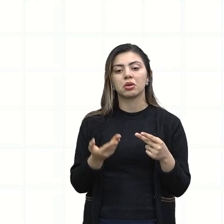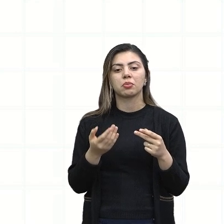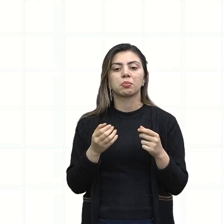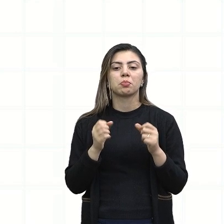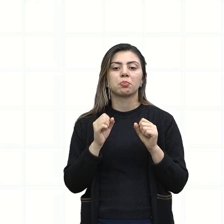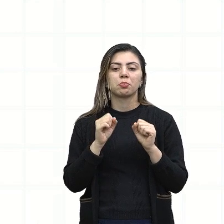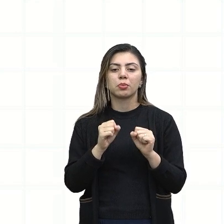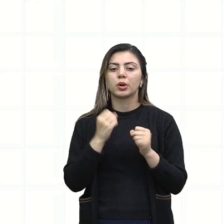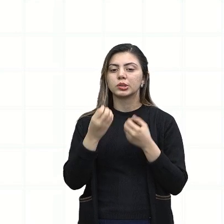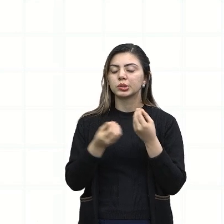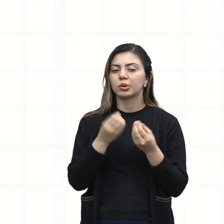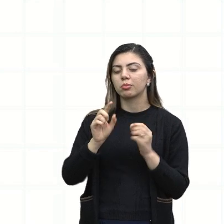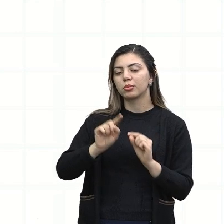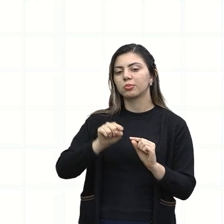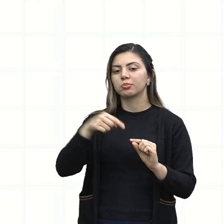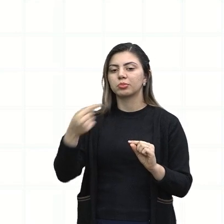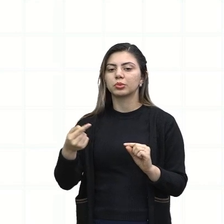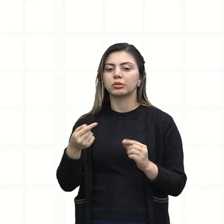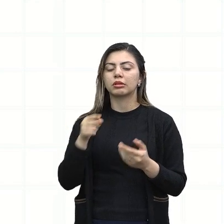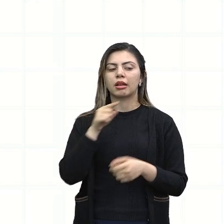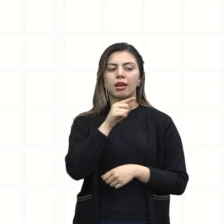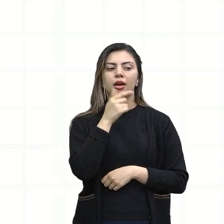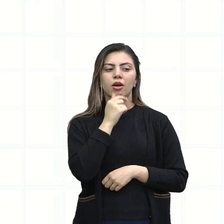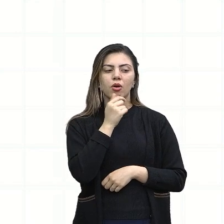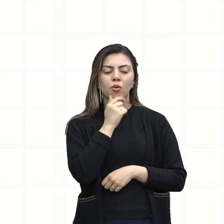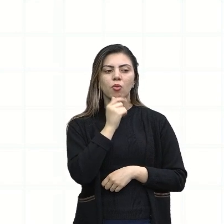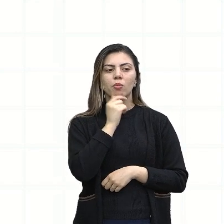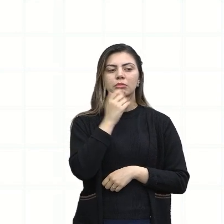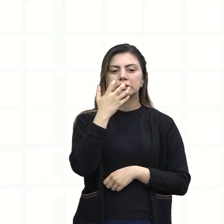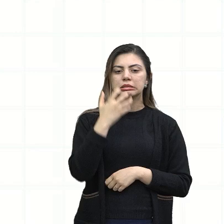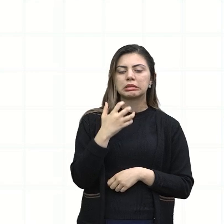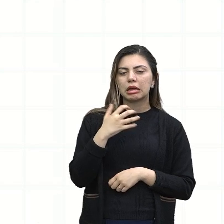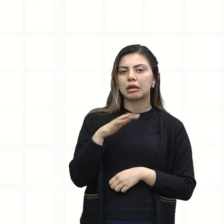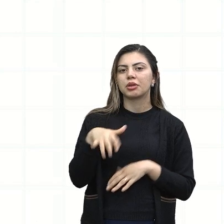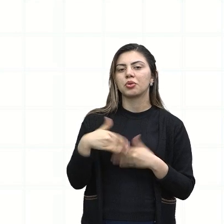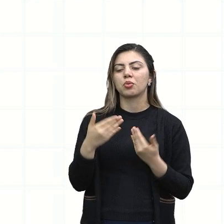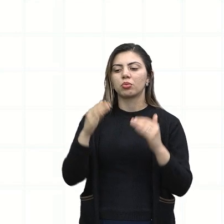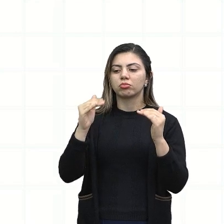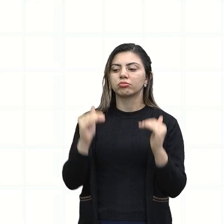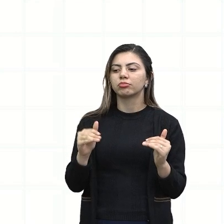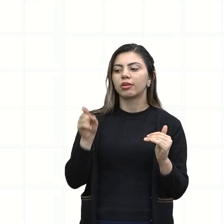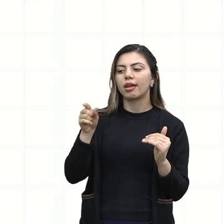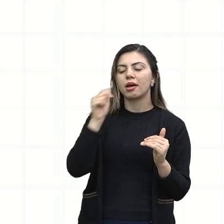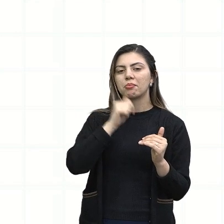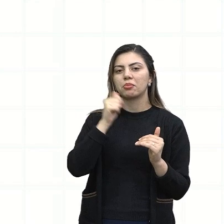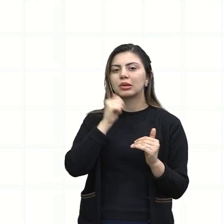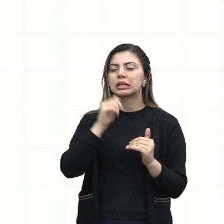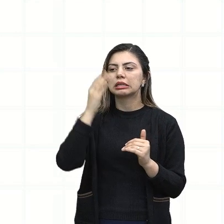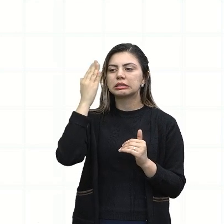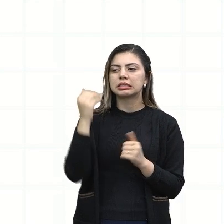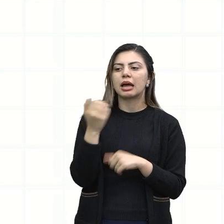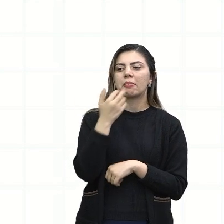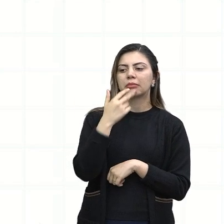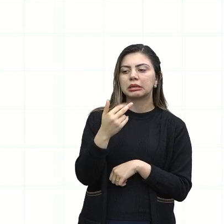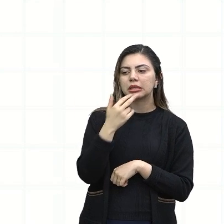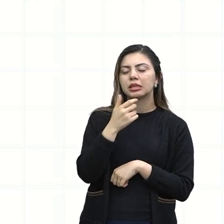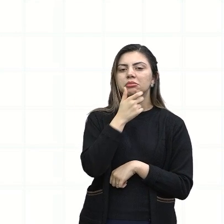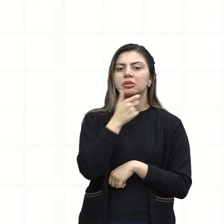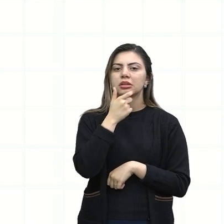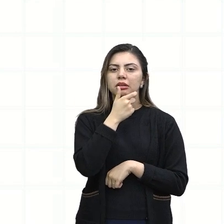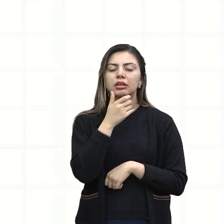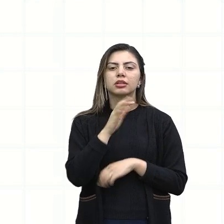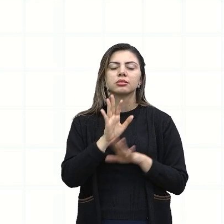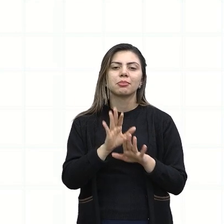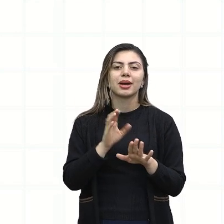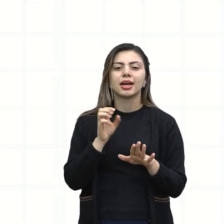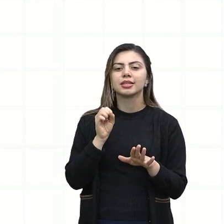is serious, ele é sério. She is fluent in English, ela é fluente em inglês. Mas, quando